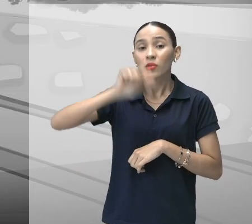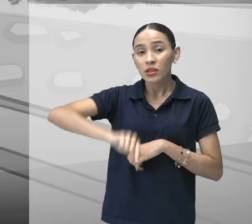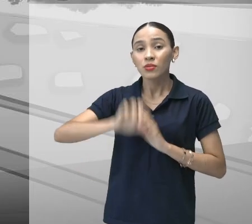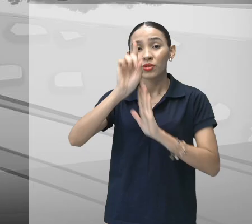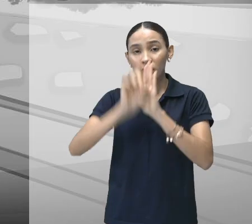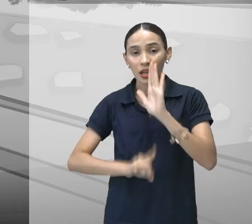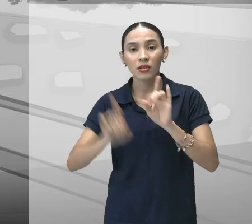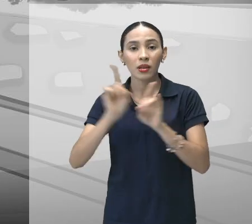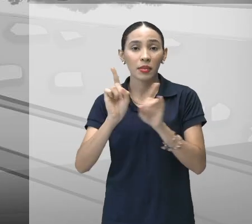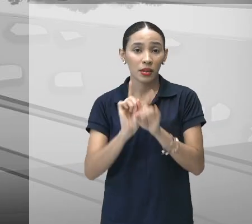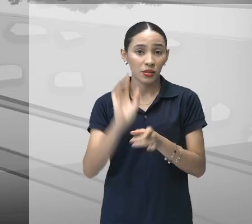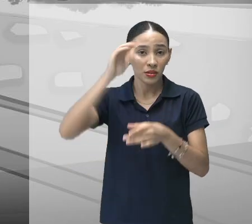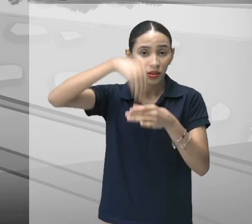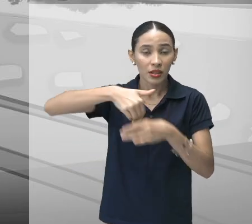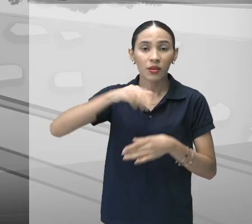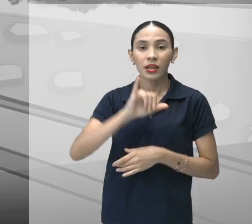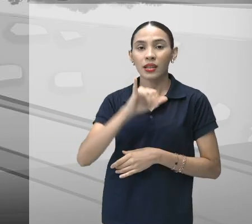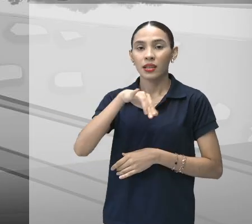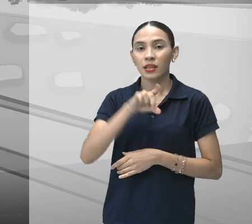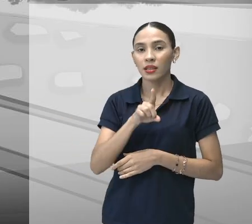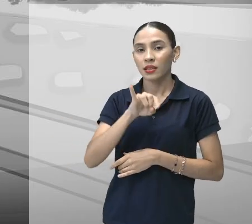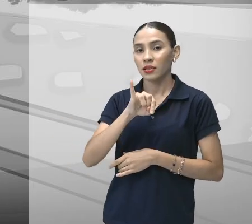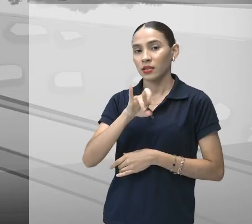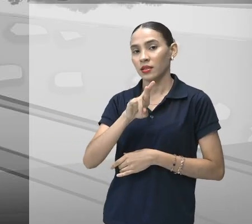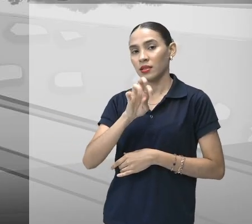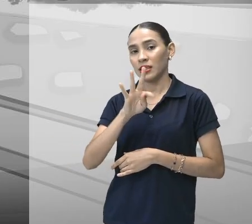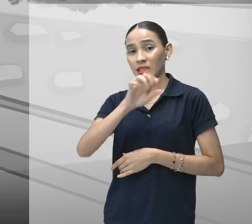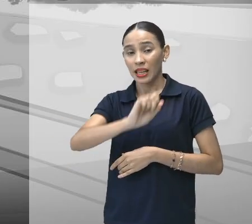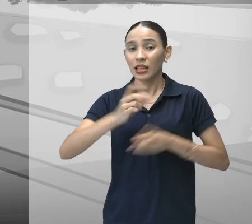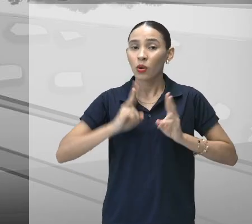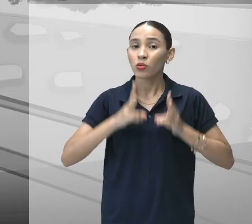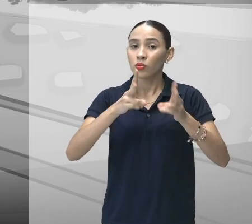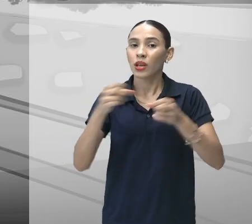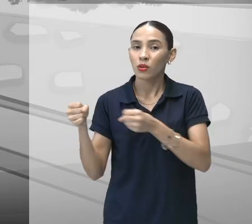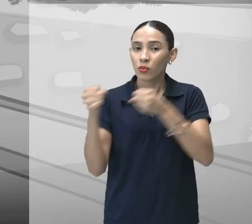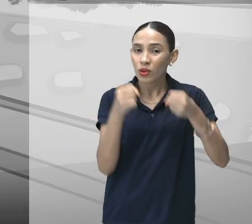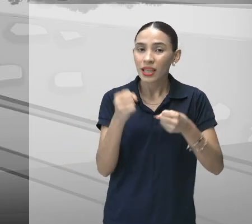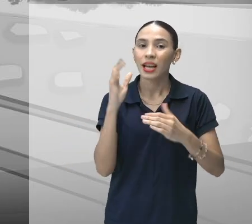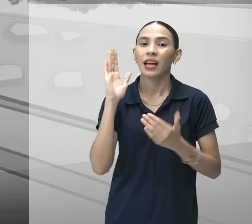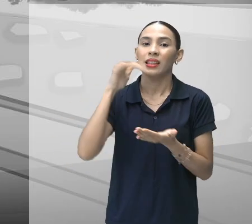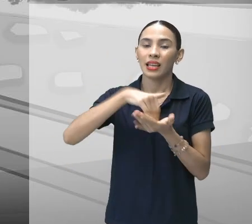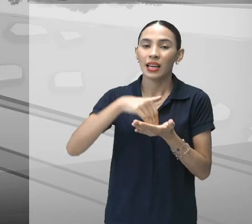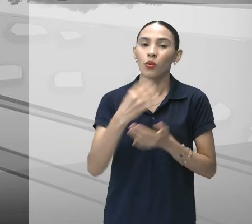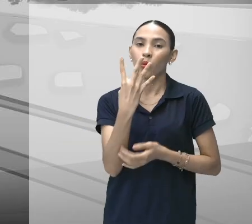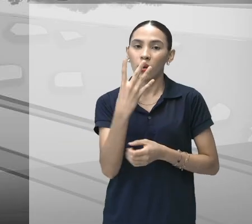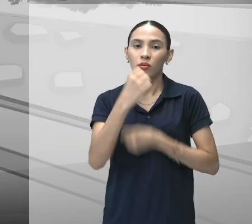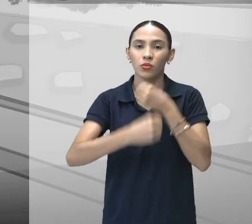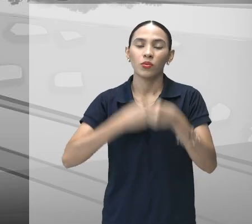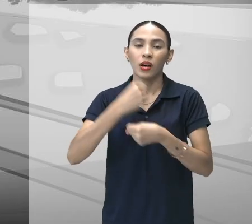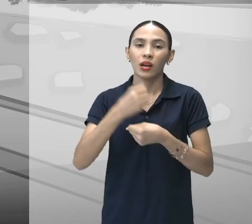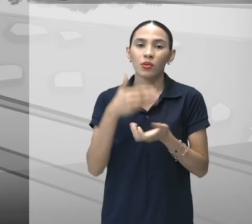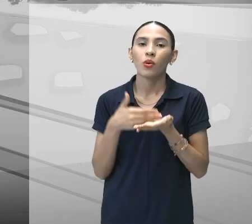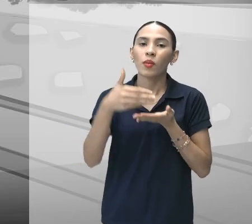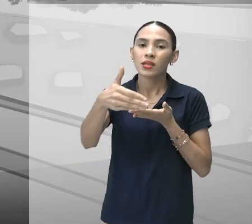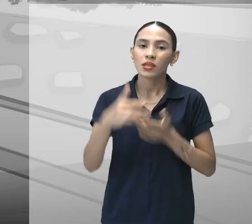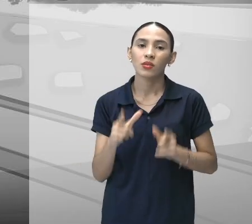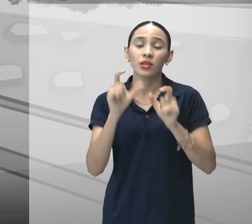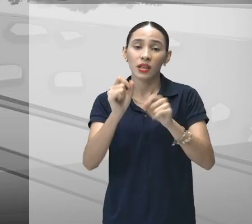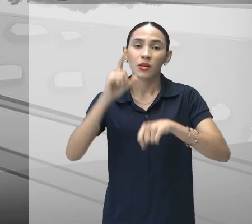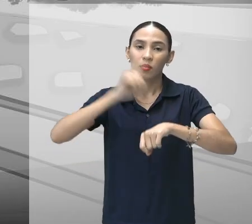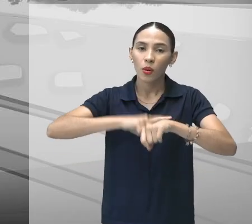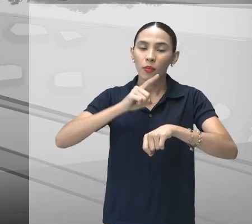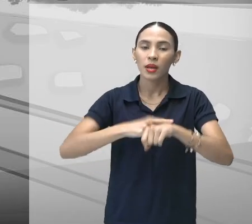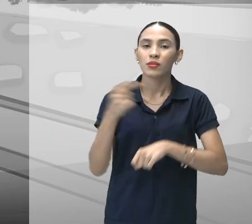direito, através de uma eleição indireta, de ficar no poder por mais 4 anos, dando início, então, ao segundo